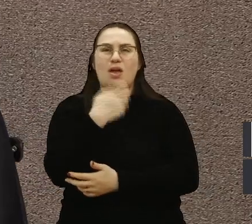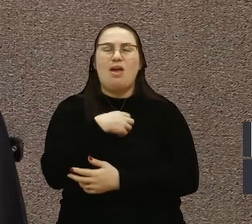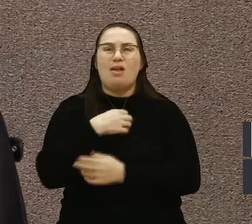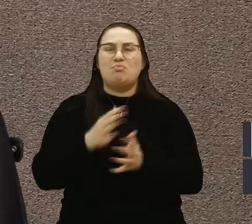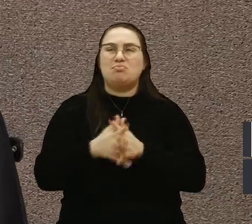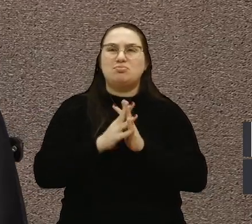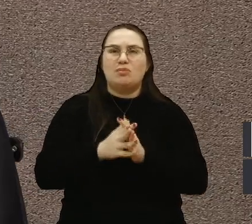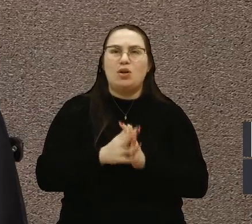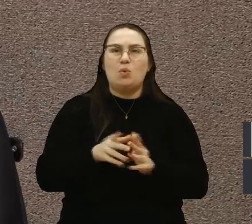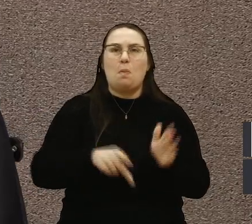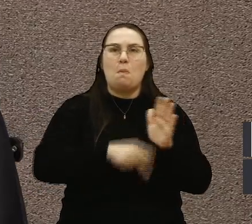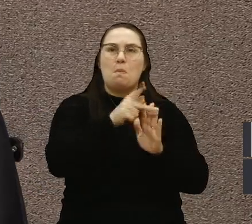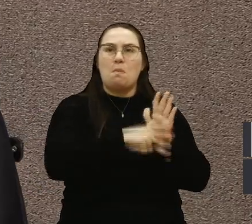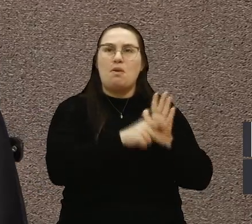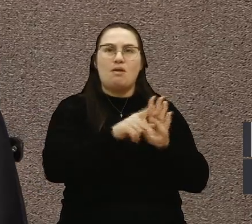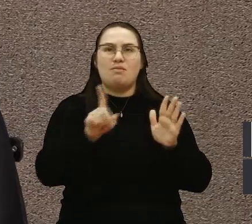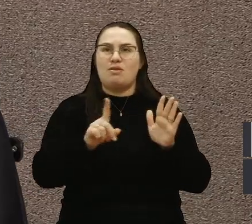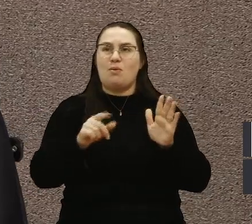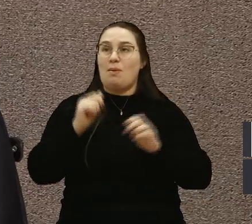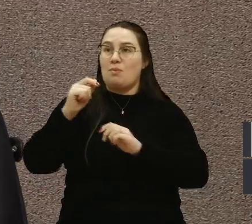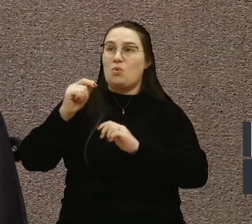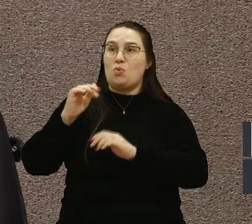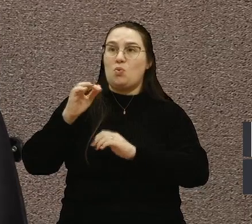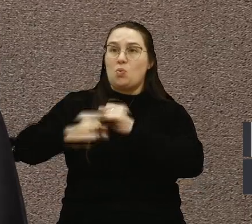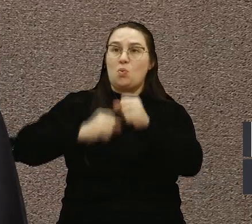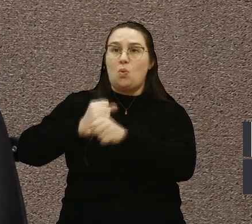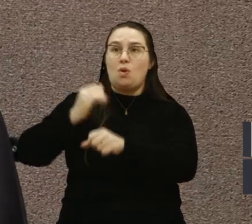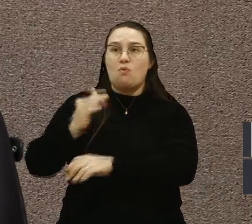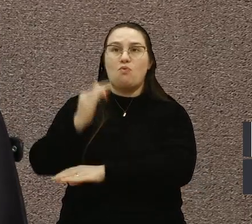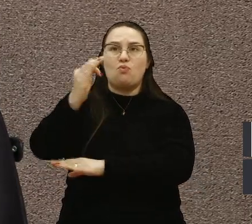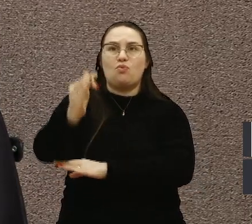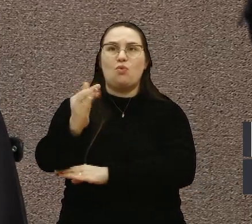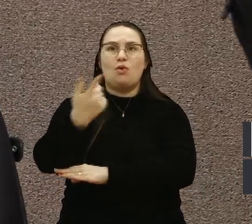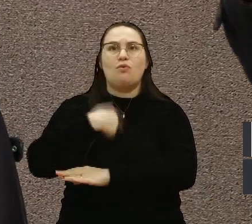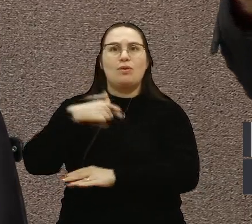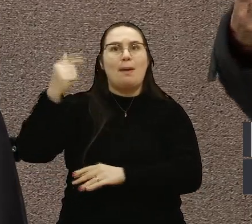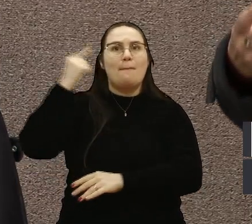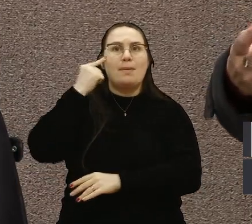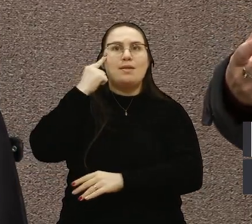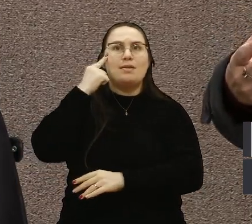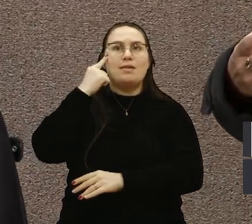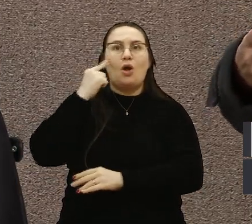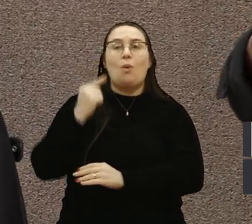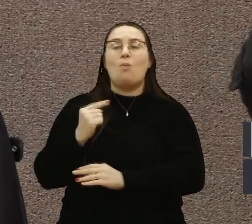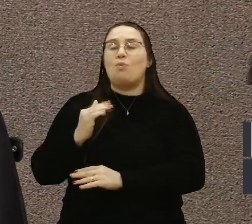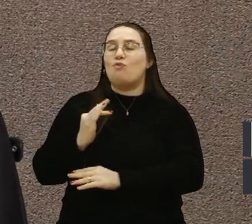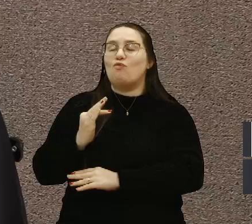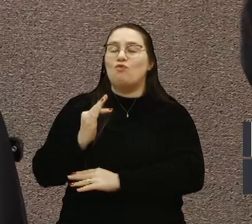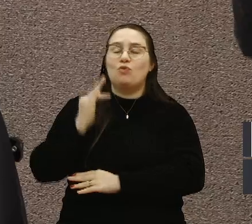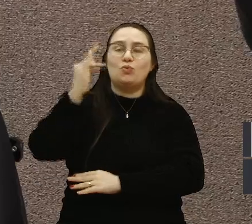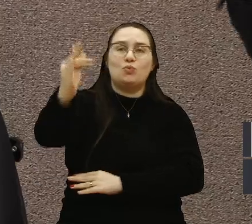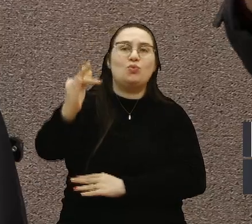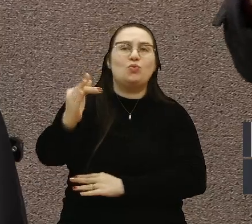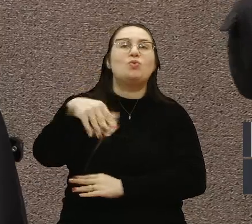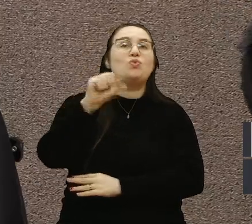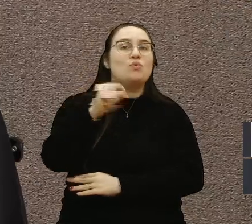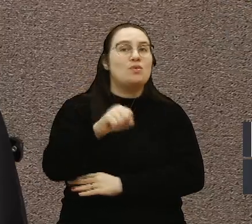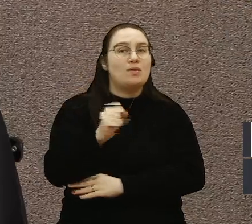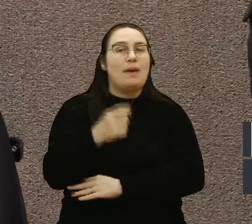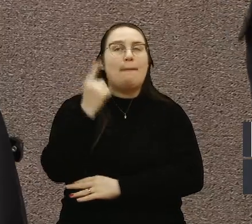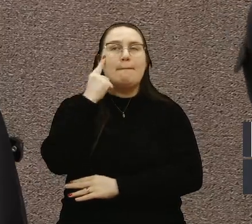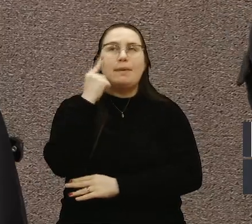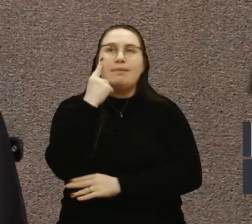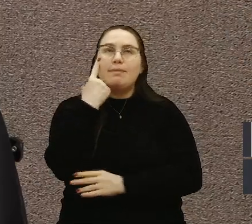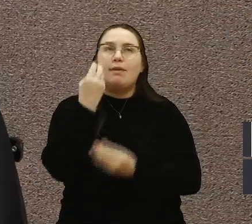chegar num plano que não é o plano para o ano que vem. É um plano que a gente está pensando para os próximos anos. Então, pensar ali na frente,